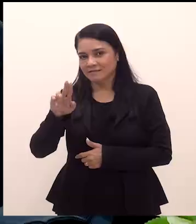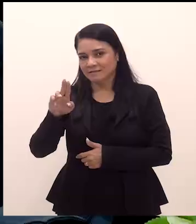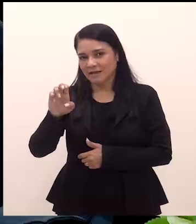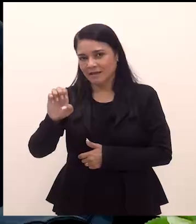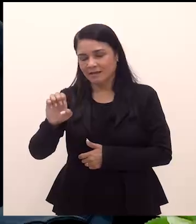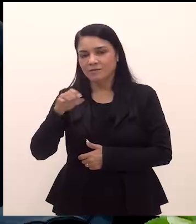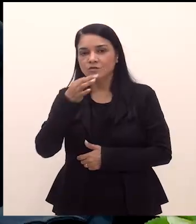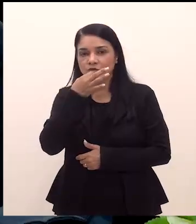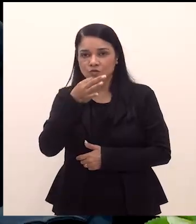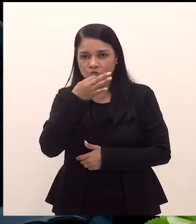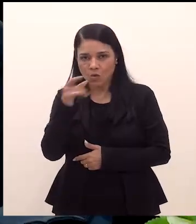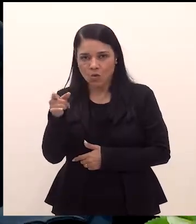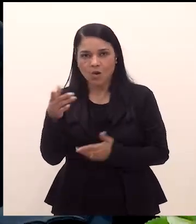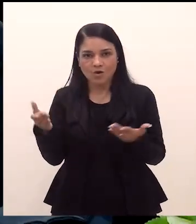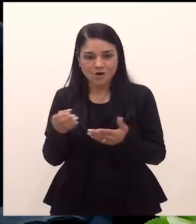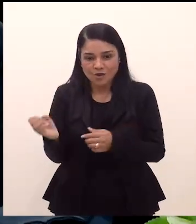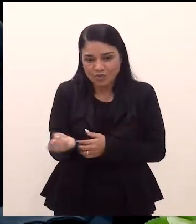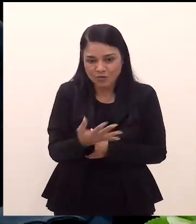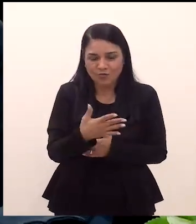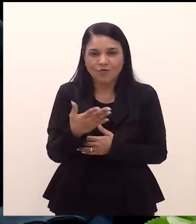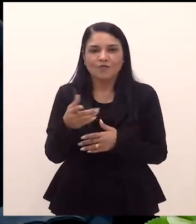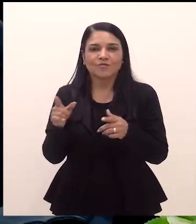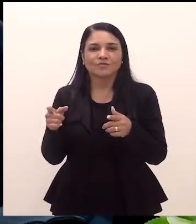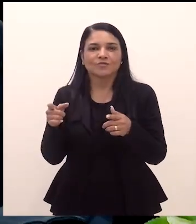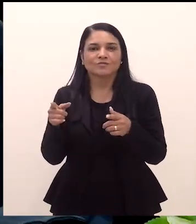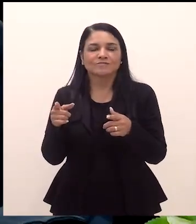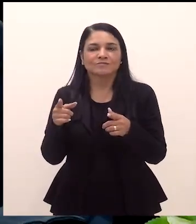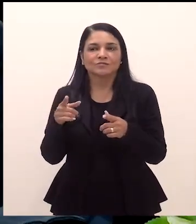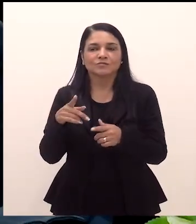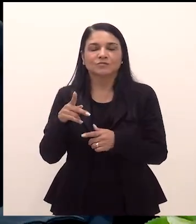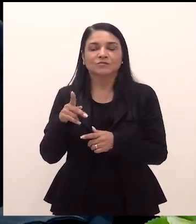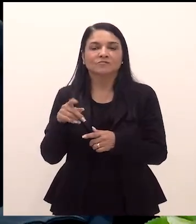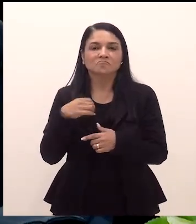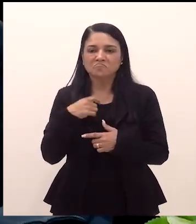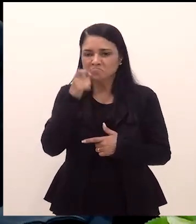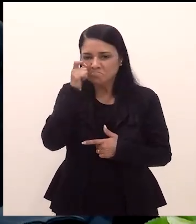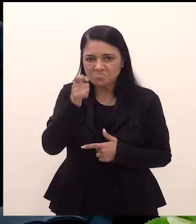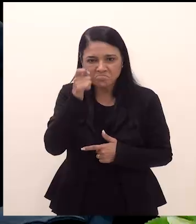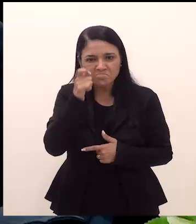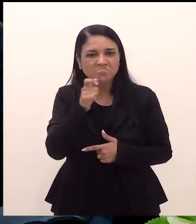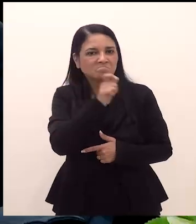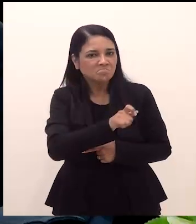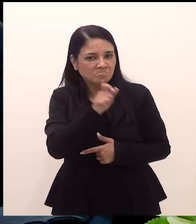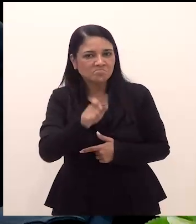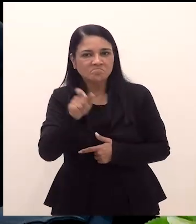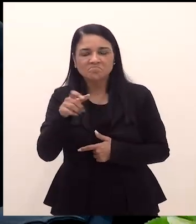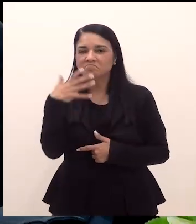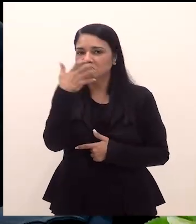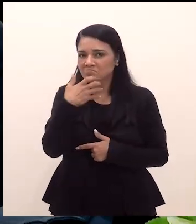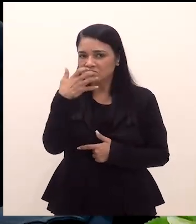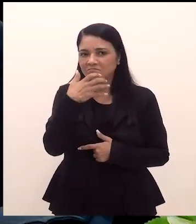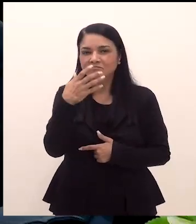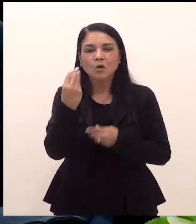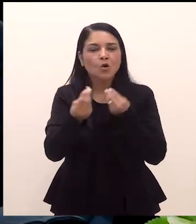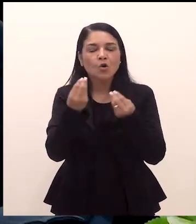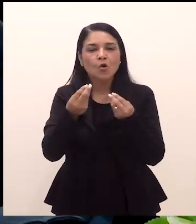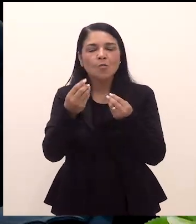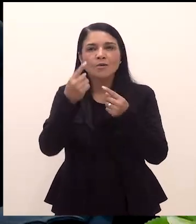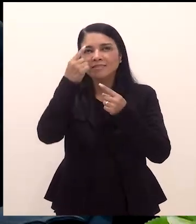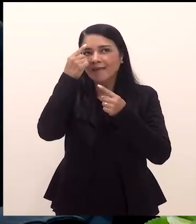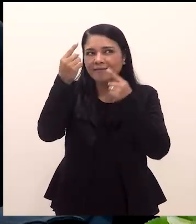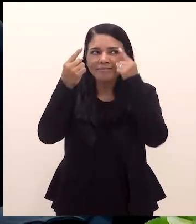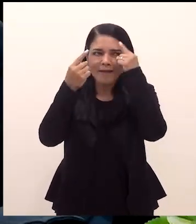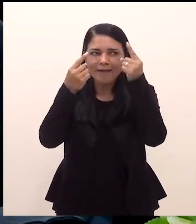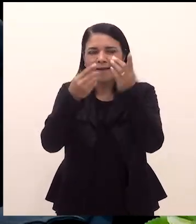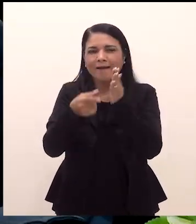que agora está de casa nova, está no Podpah. Foi uma temporada linda, com muita gente bastante interessante. Como